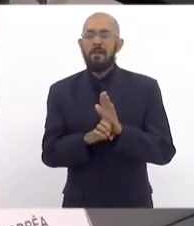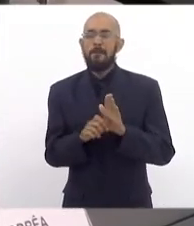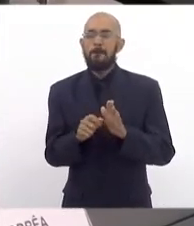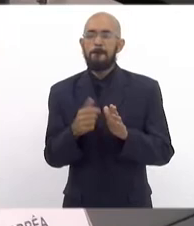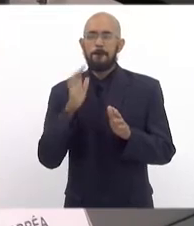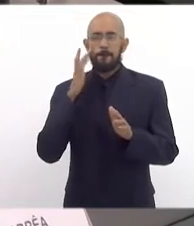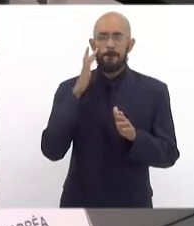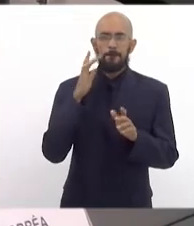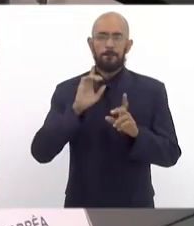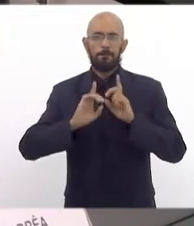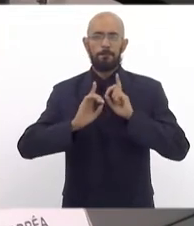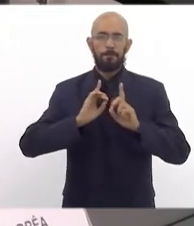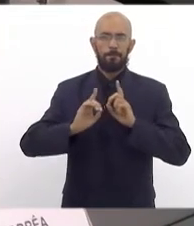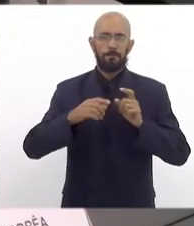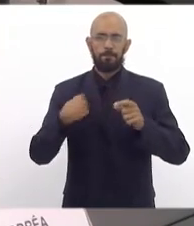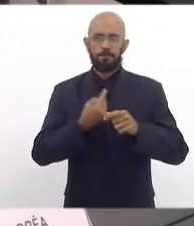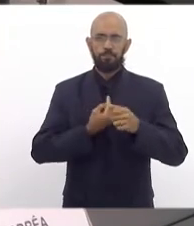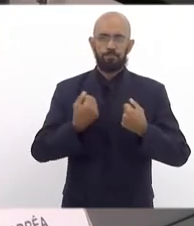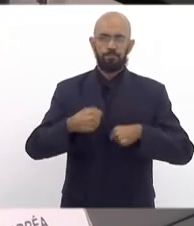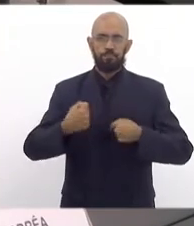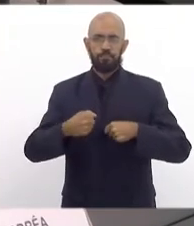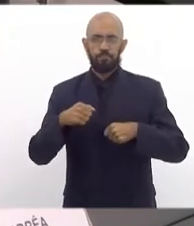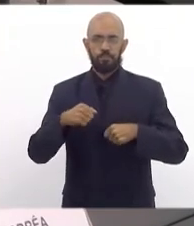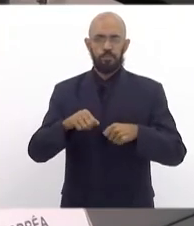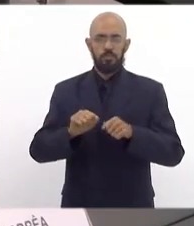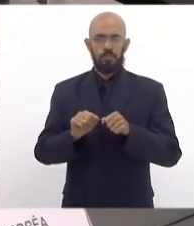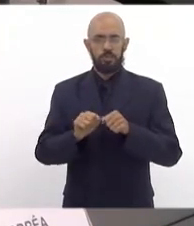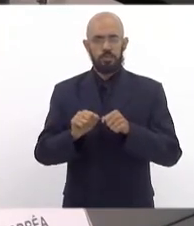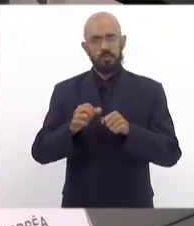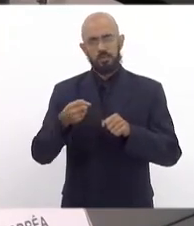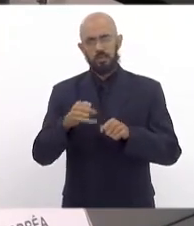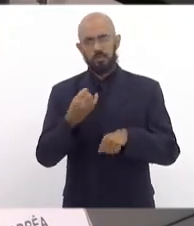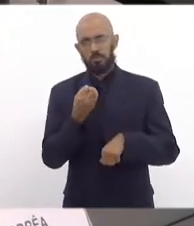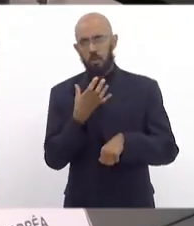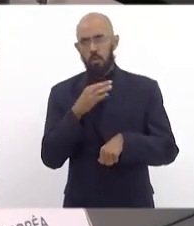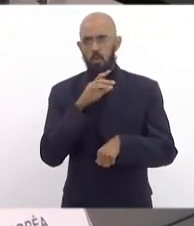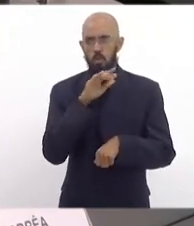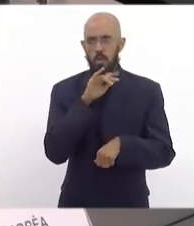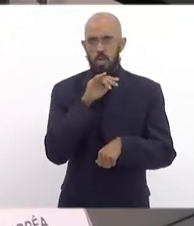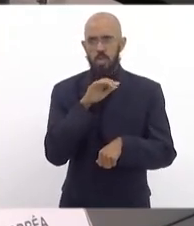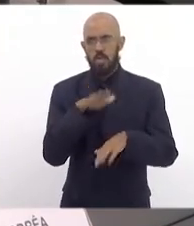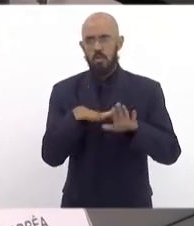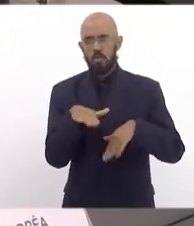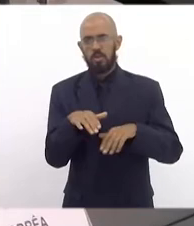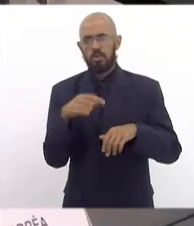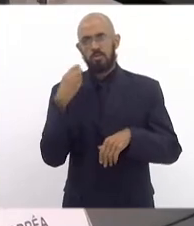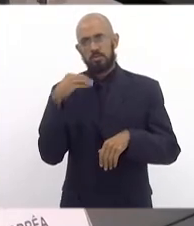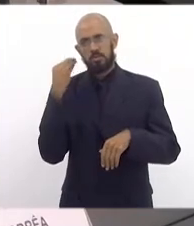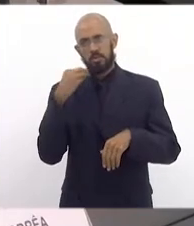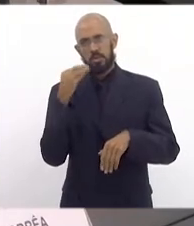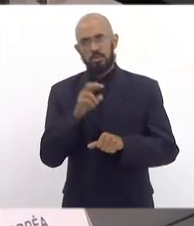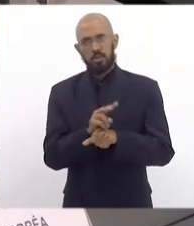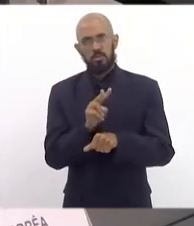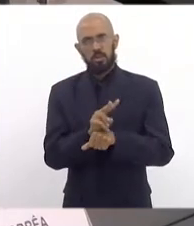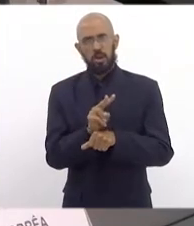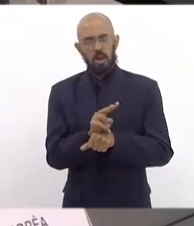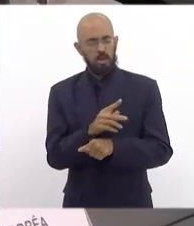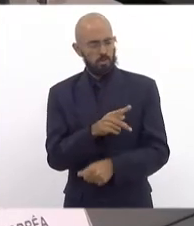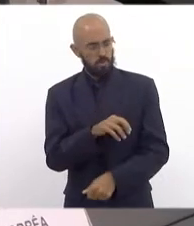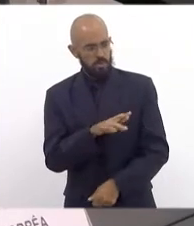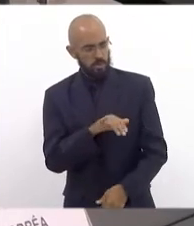eu acho que é um debate que a gente vai fazer se isso é bom se você é ruim Talvez isso possa ser uma experiência temporária Priscila